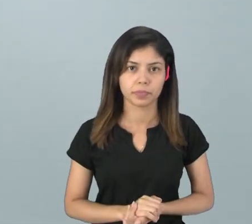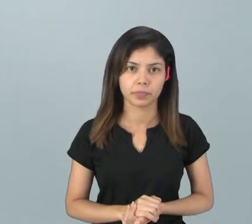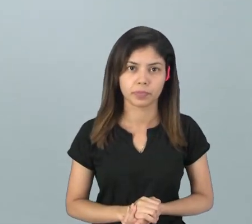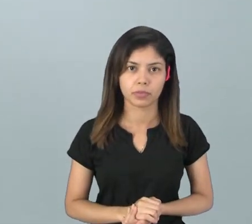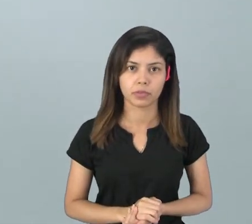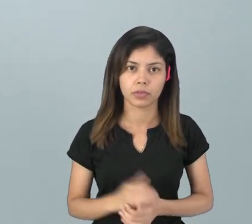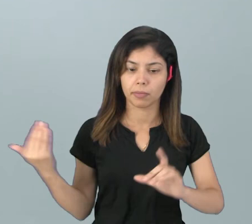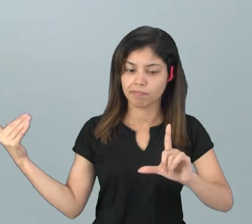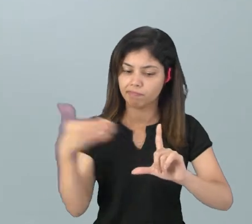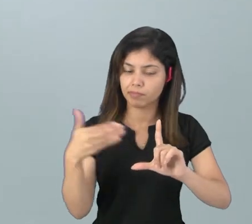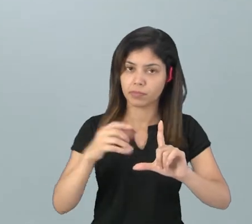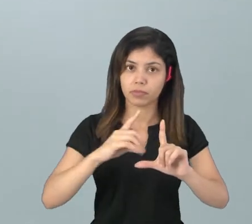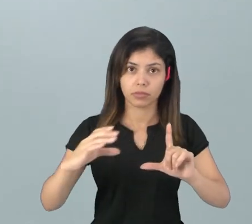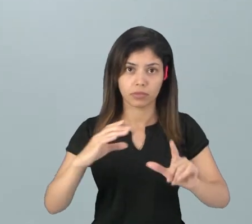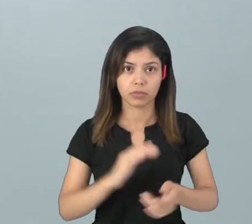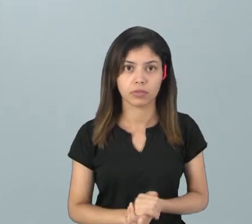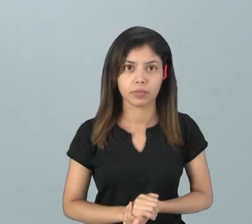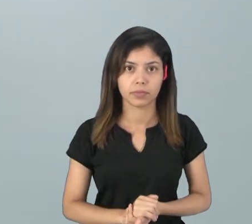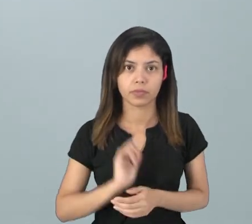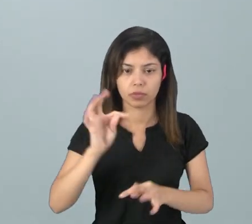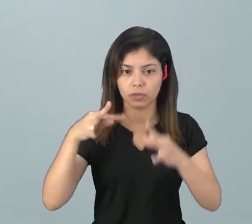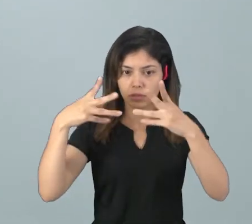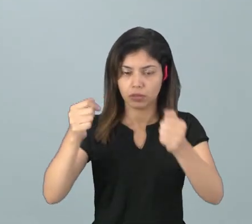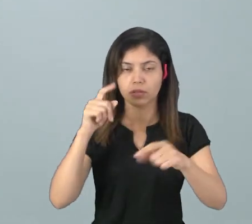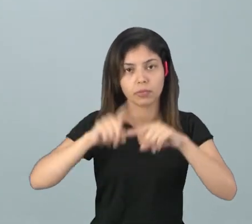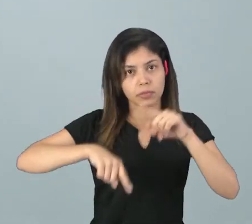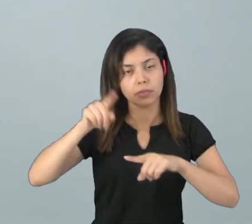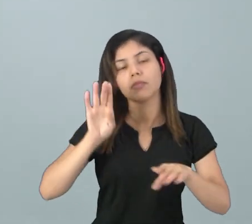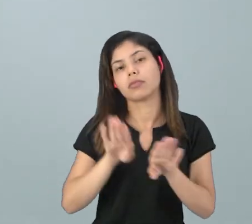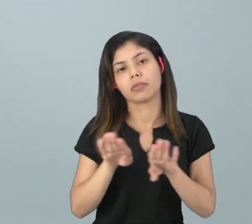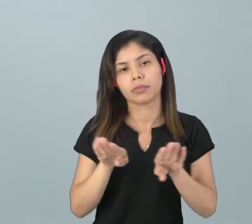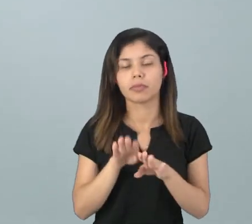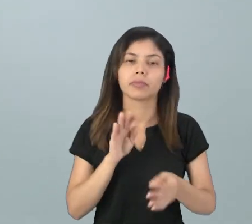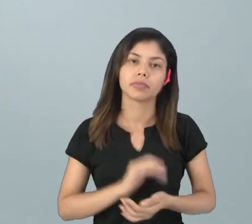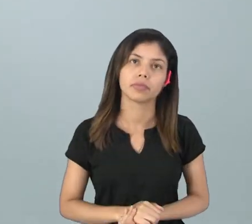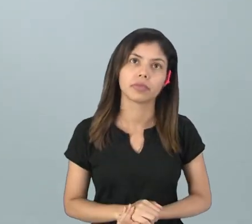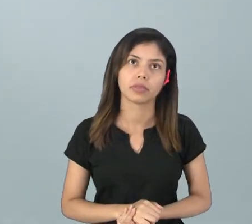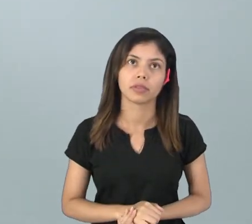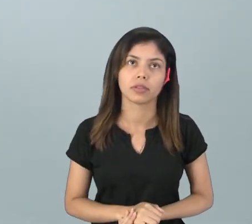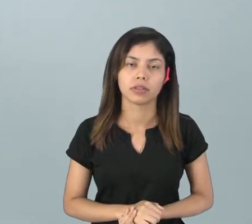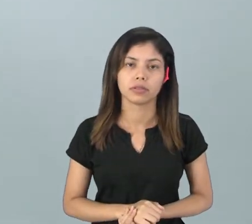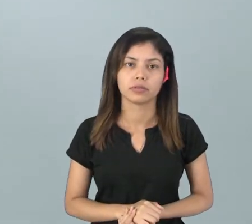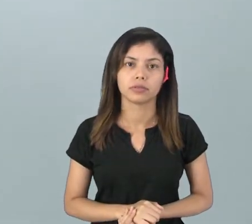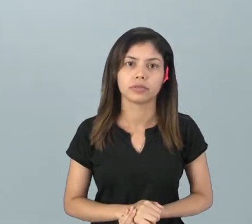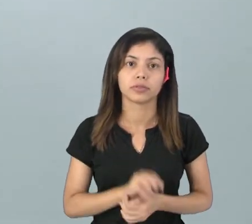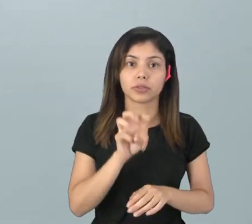a plataforma Eduque, tenha conhecimento de todo o material que está lá e também no YouTube,